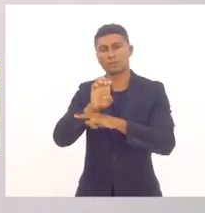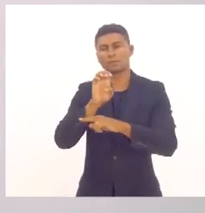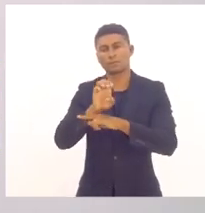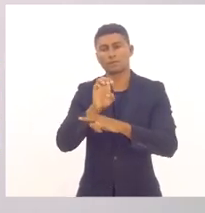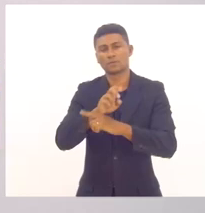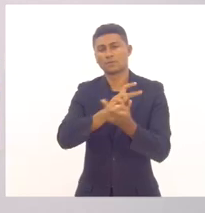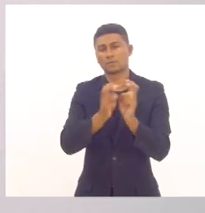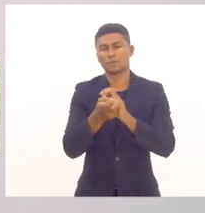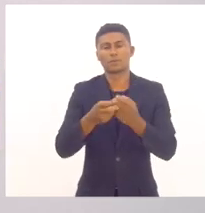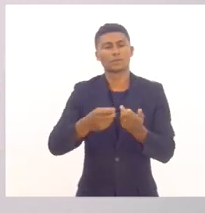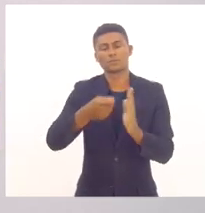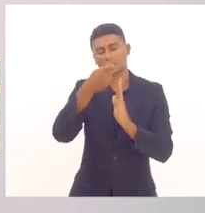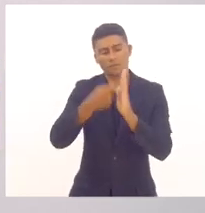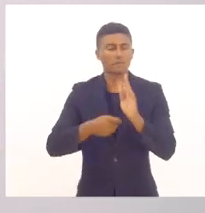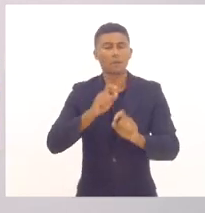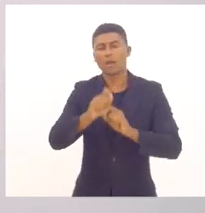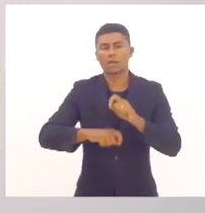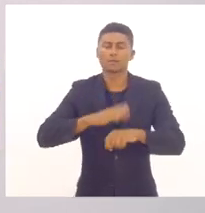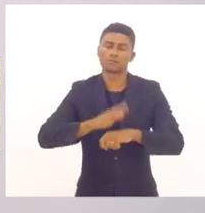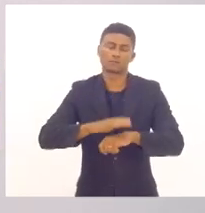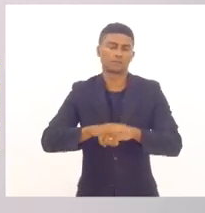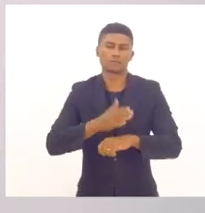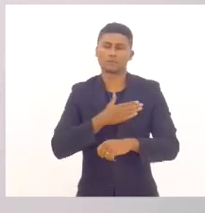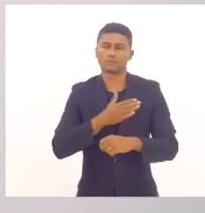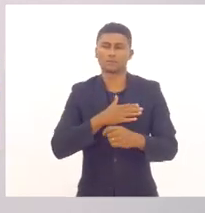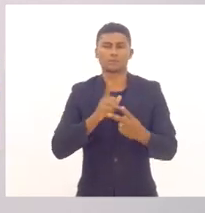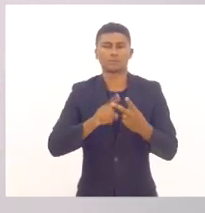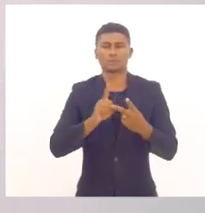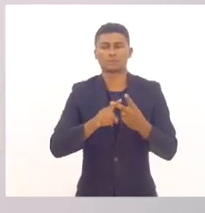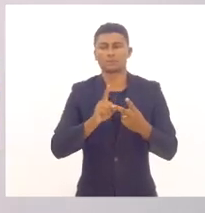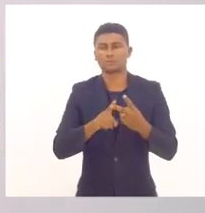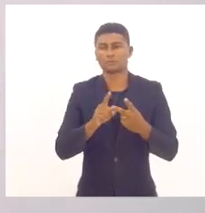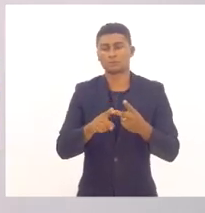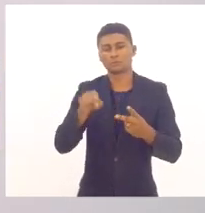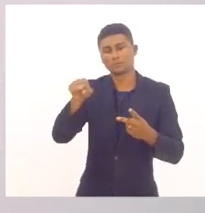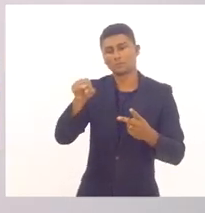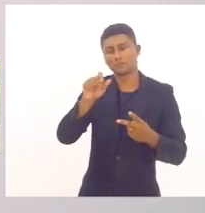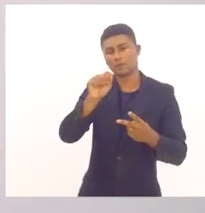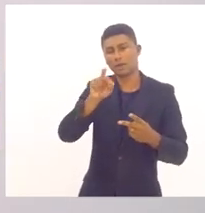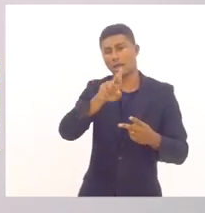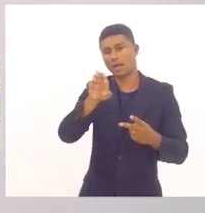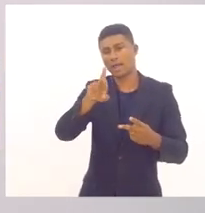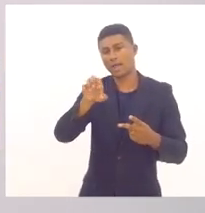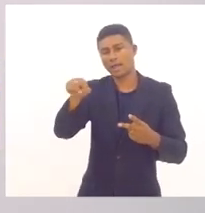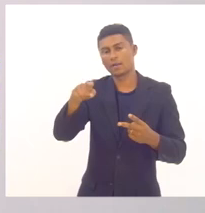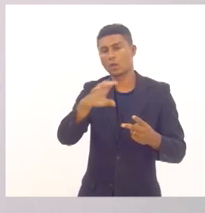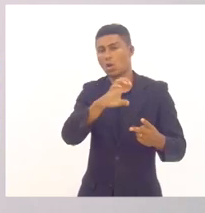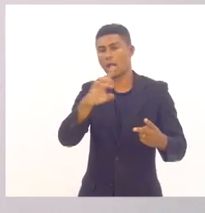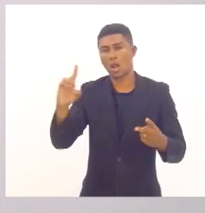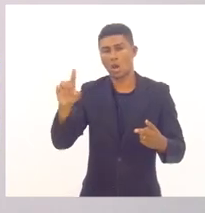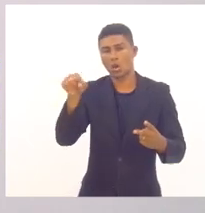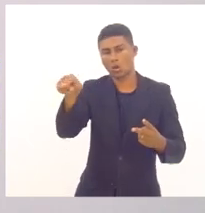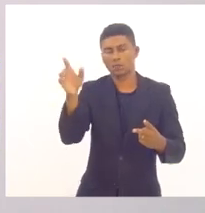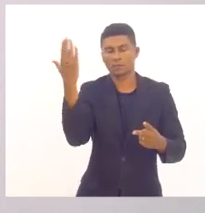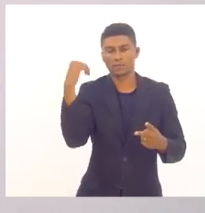escreveu fui eu. Eu não estou aqui questionando, né? Oi? E o mestre Arerê era o coordenador. Não, então, né? Então,